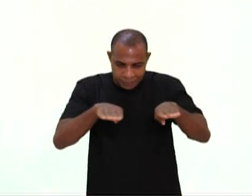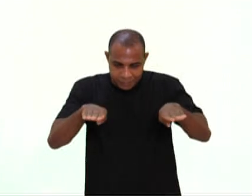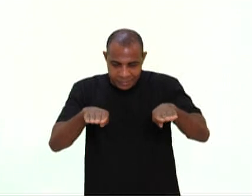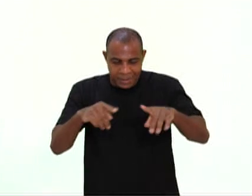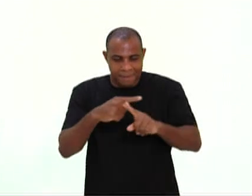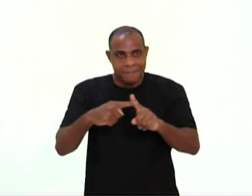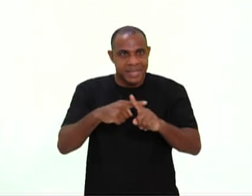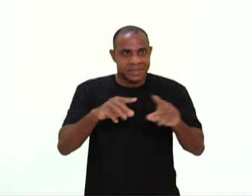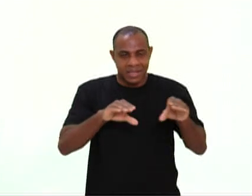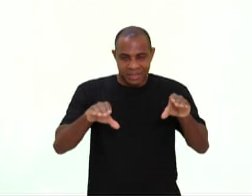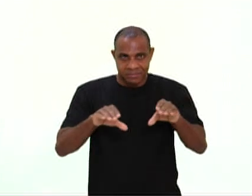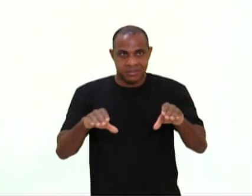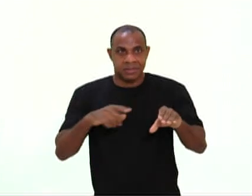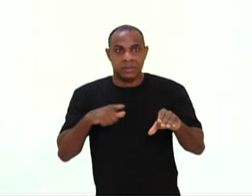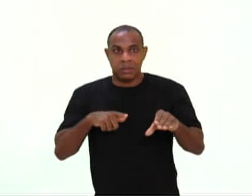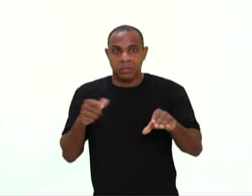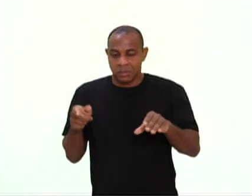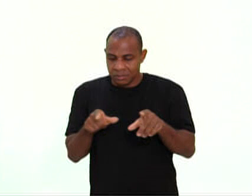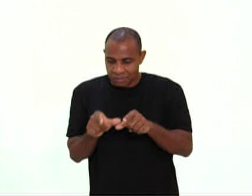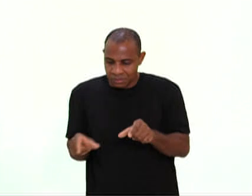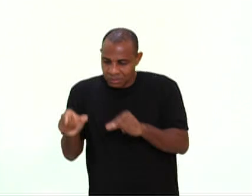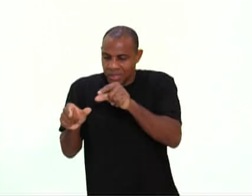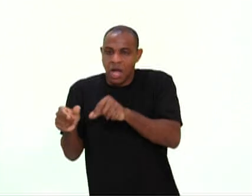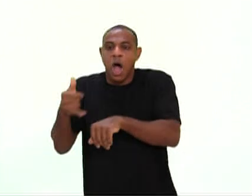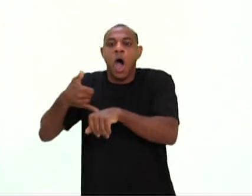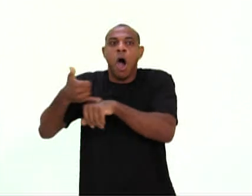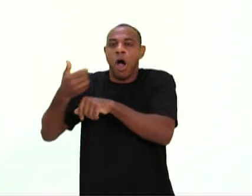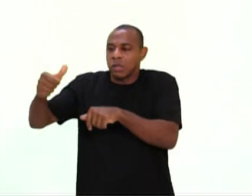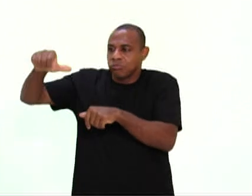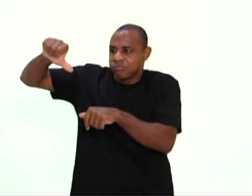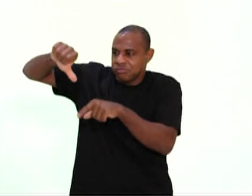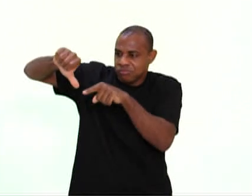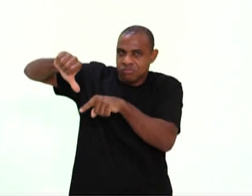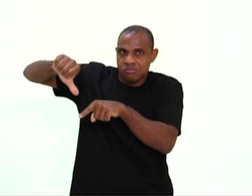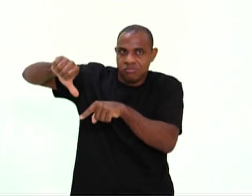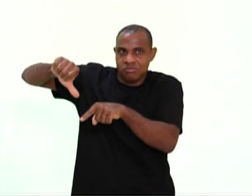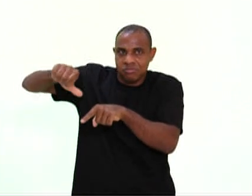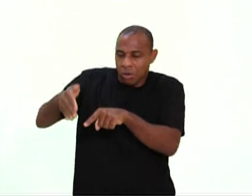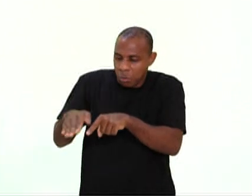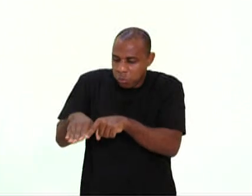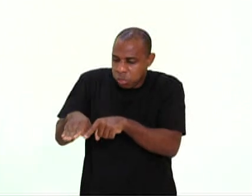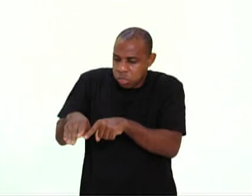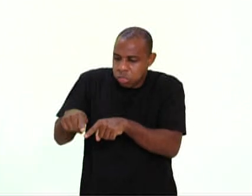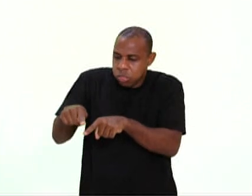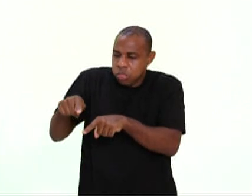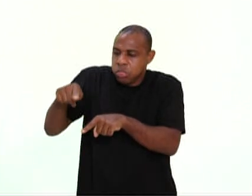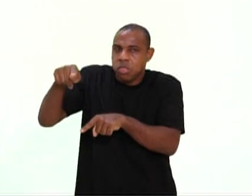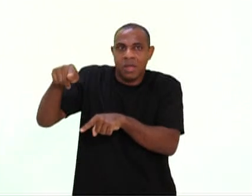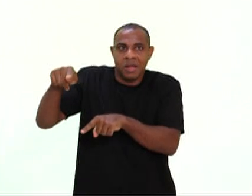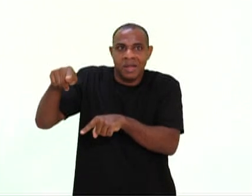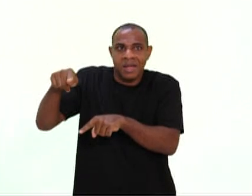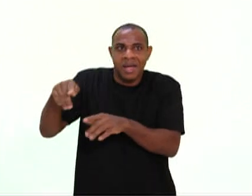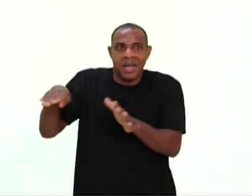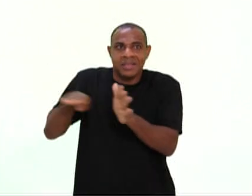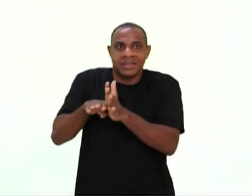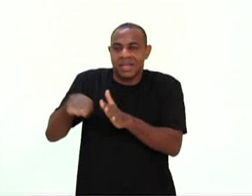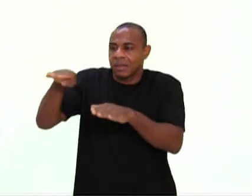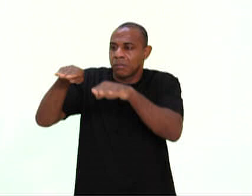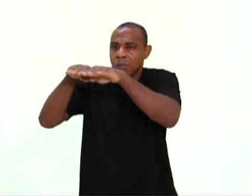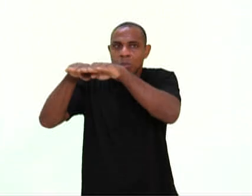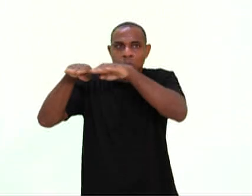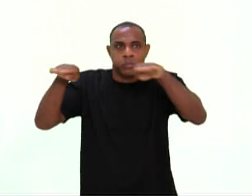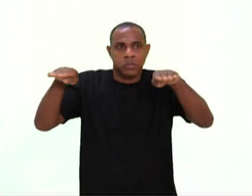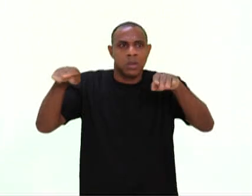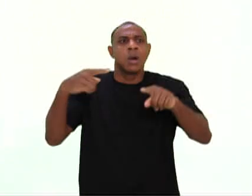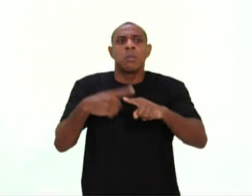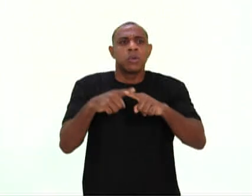seguida, adiciona-se óleo em uma das colunas até ficar totalmente preenchida. Por que a altura das colunas dos fluidos